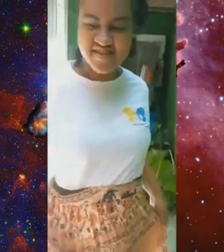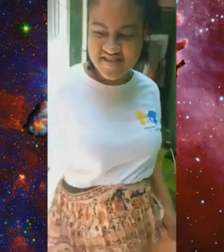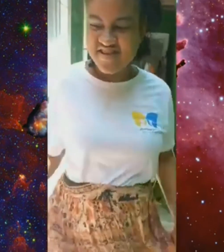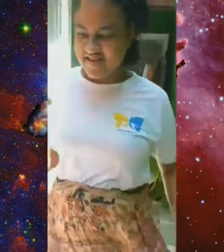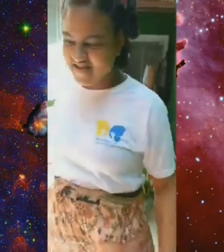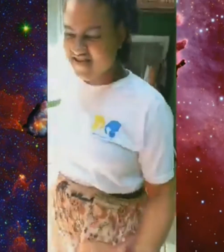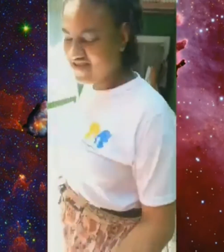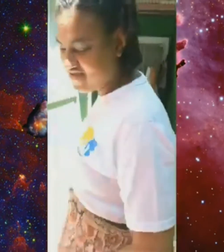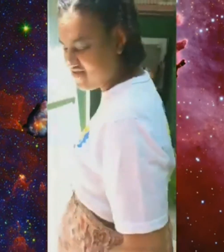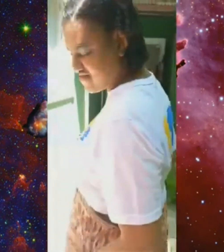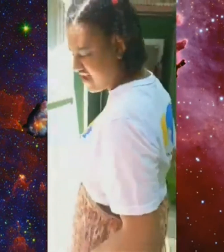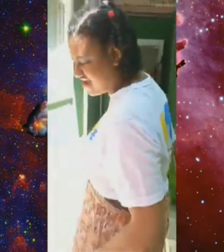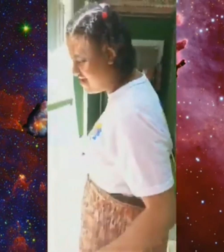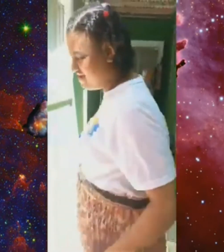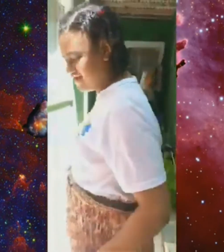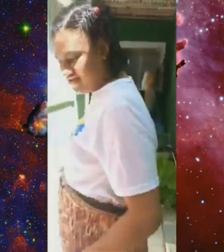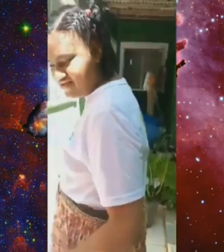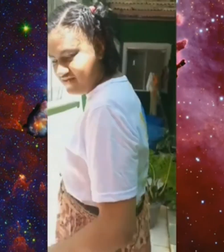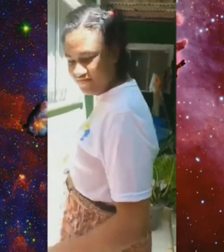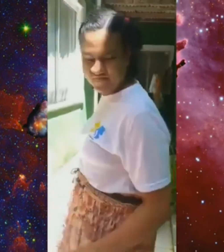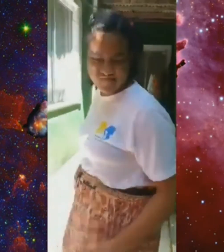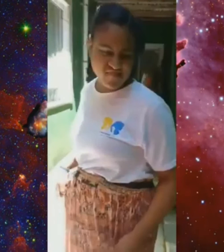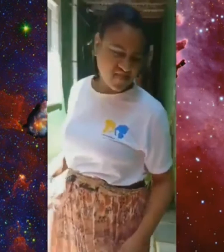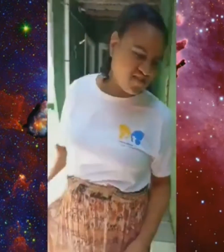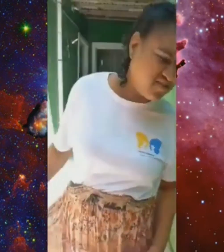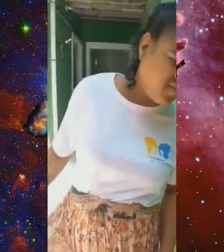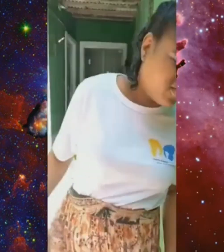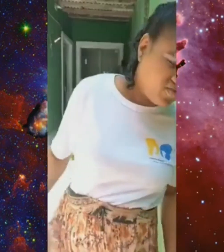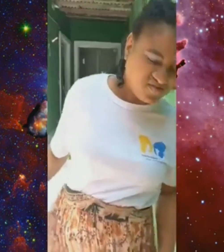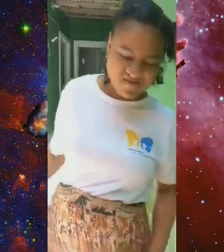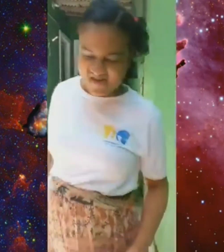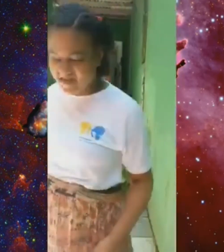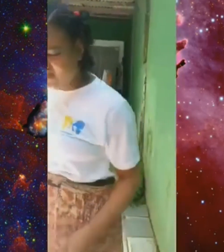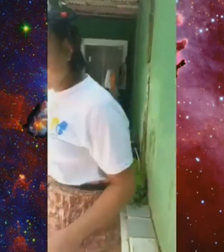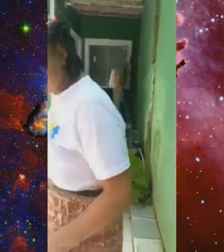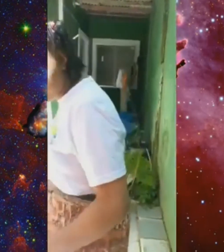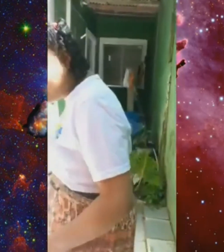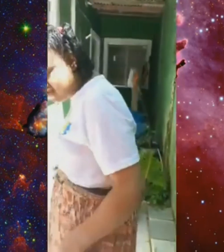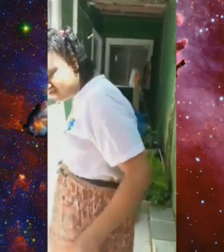Volta, volta e meia, vamos dar o anel.